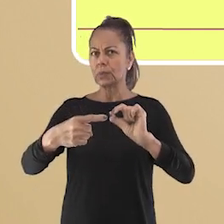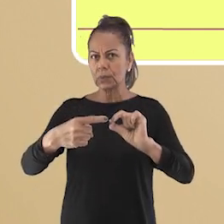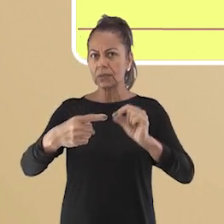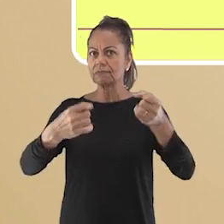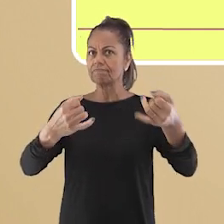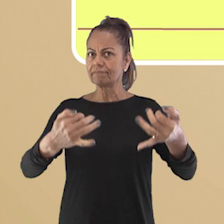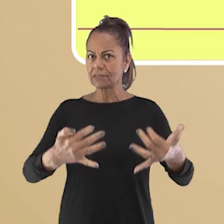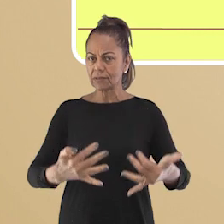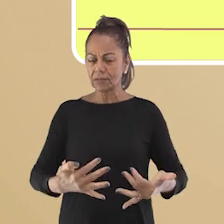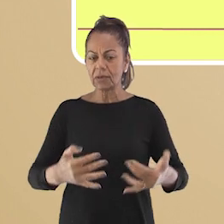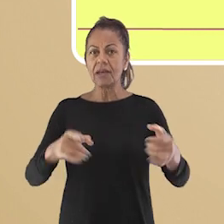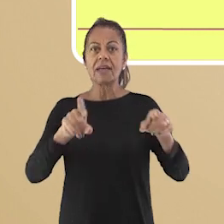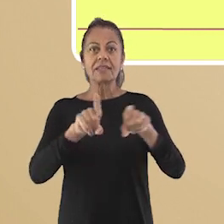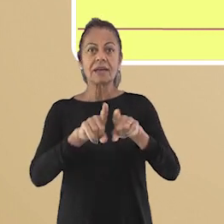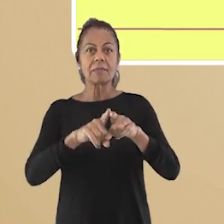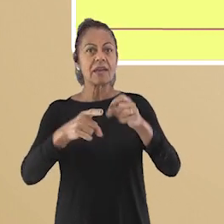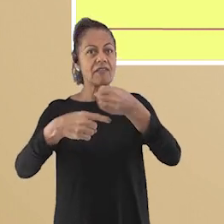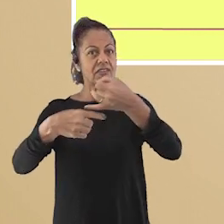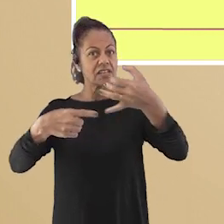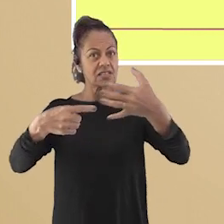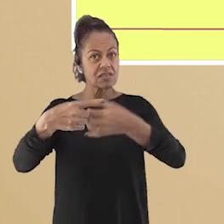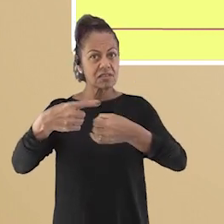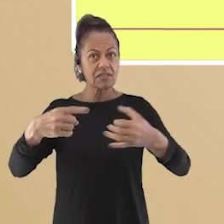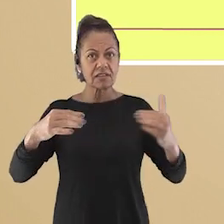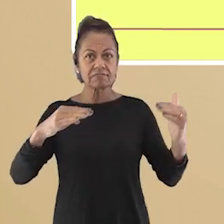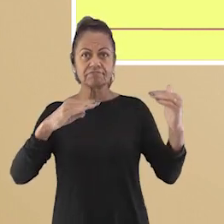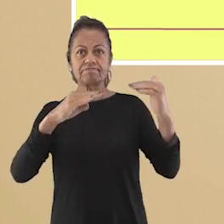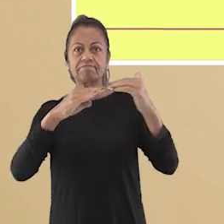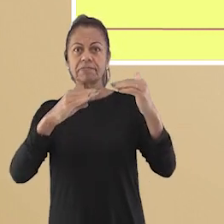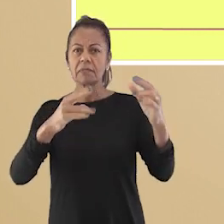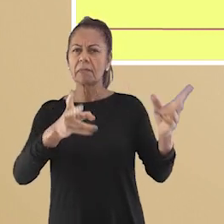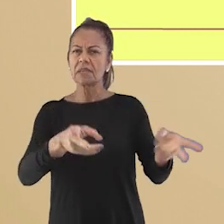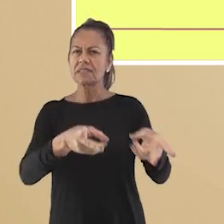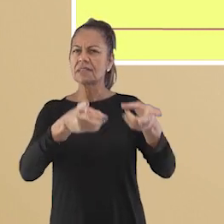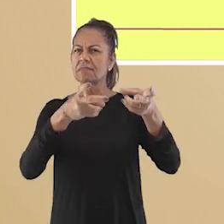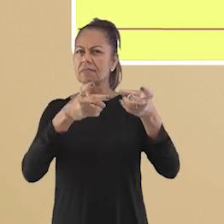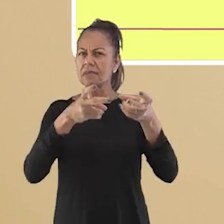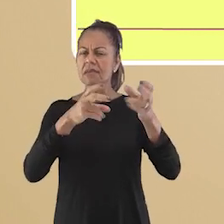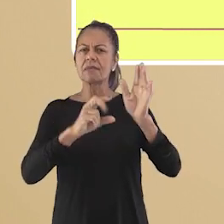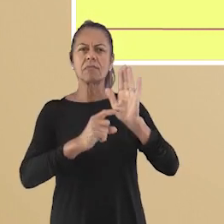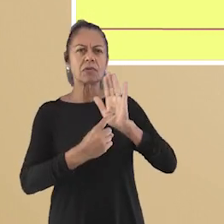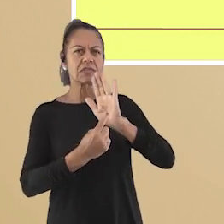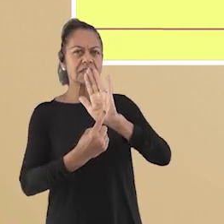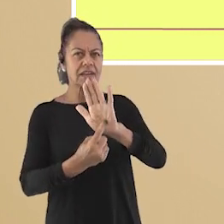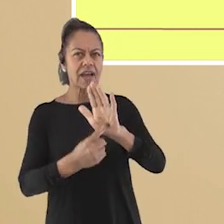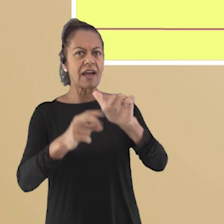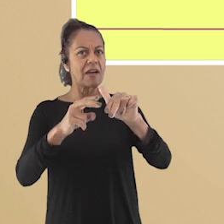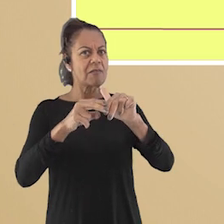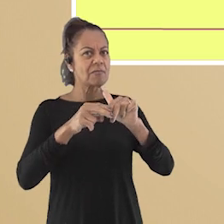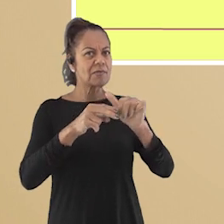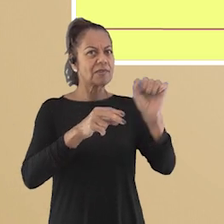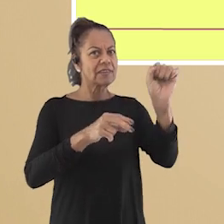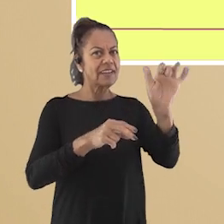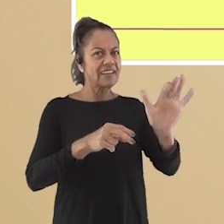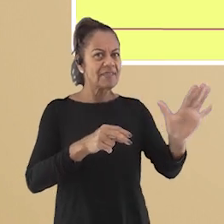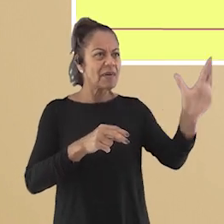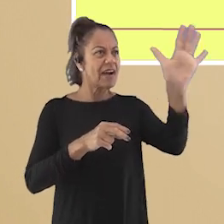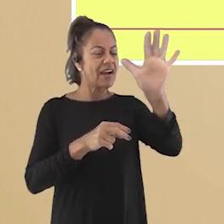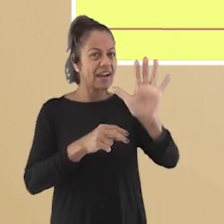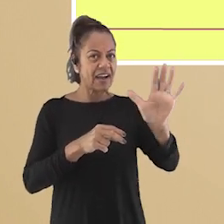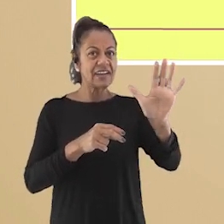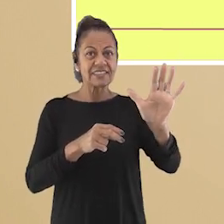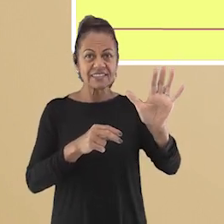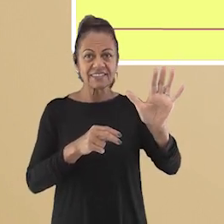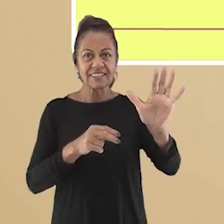as frações equivalentes, sobre como identificar e determinar, através de desenhos, algumas